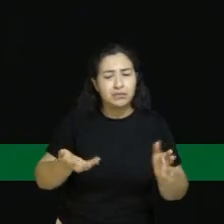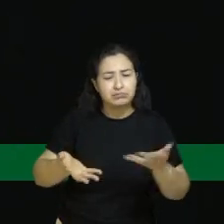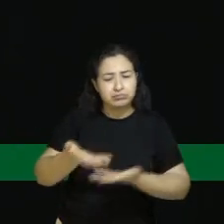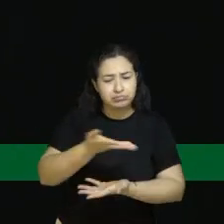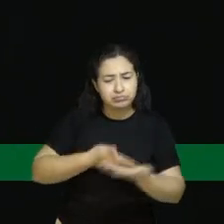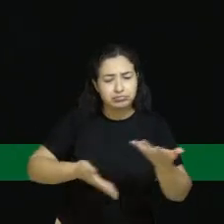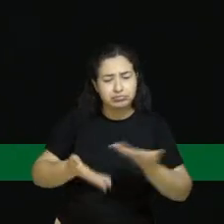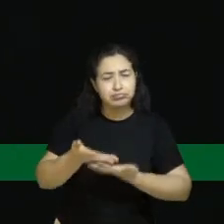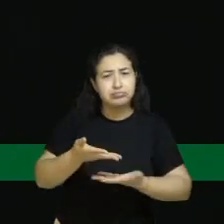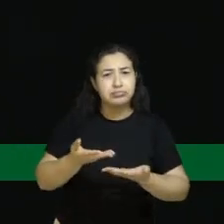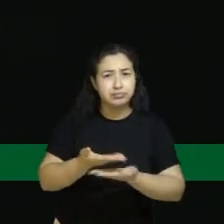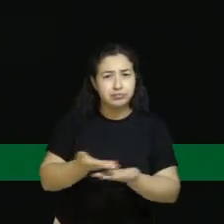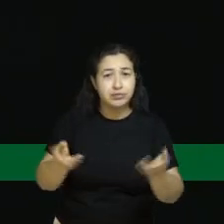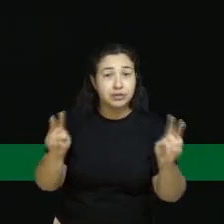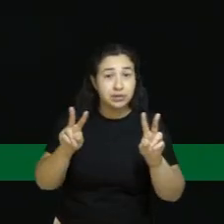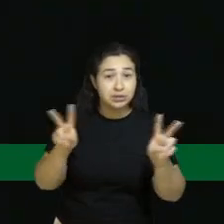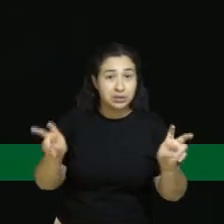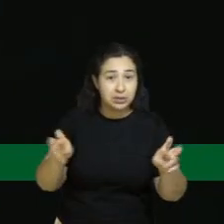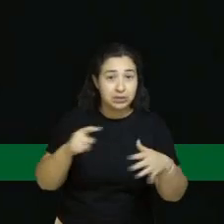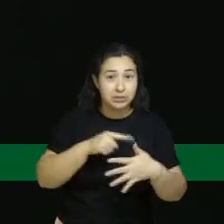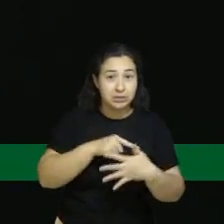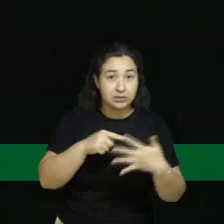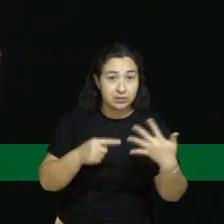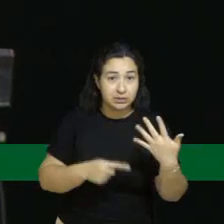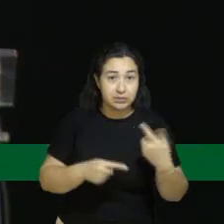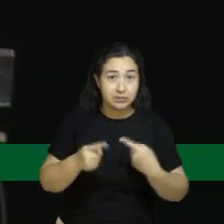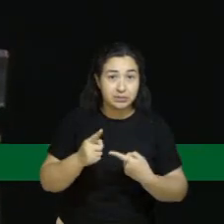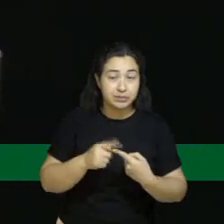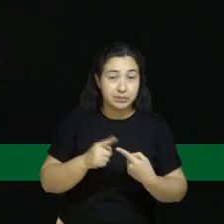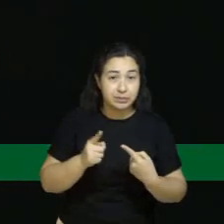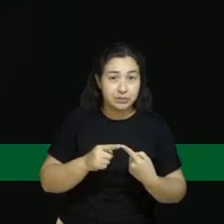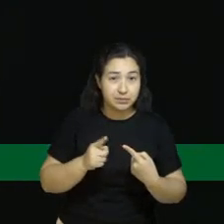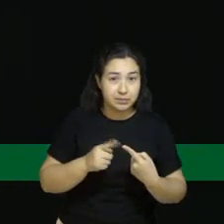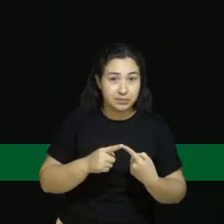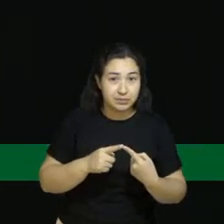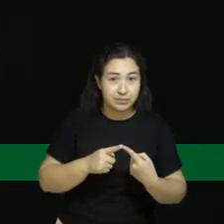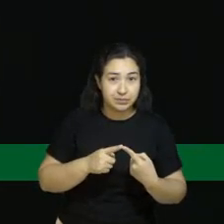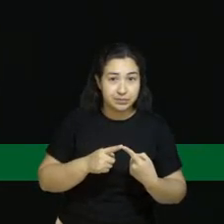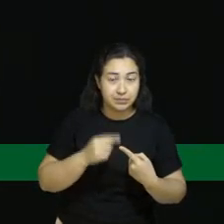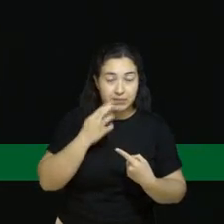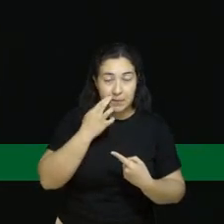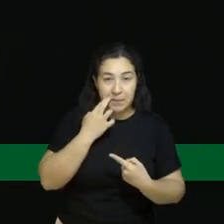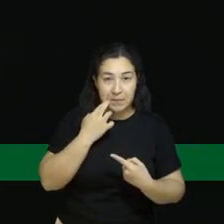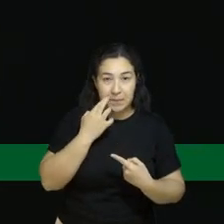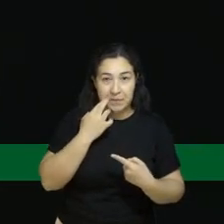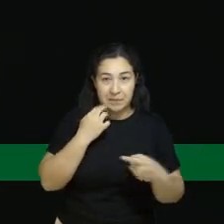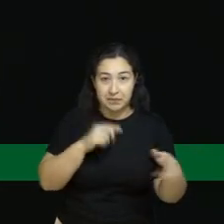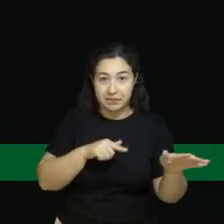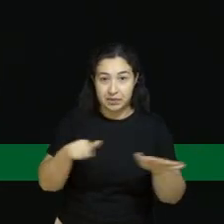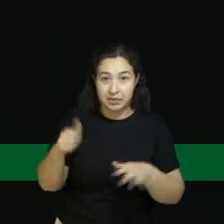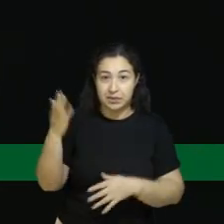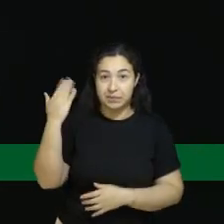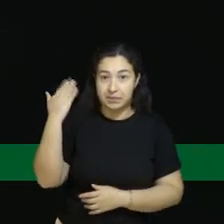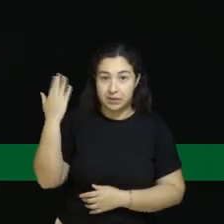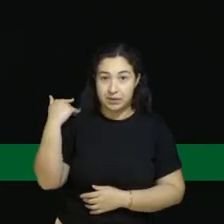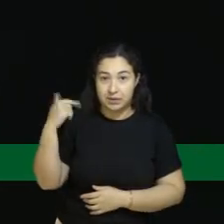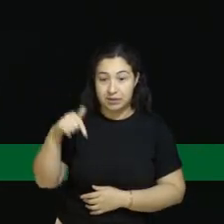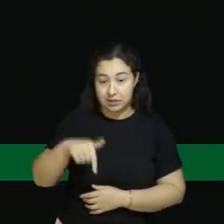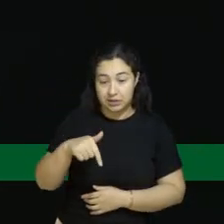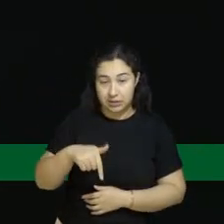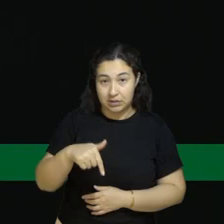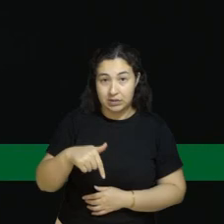temas. O primeiro deles, dizer a vossas excelências que na semana passada nós tivemos a edição aqui em